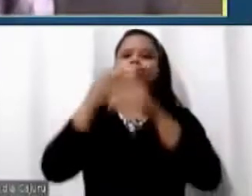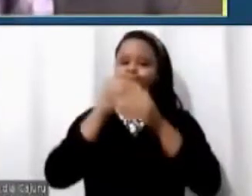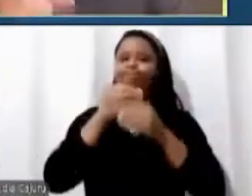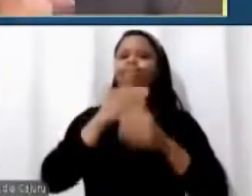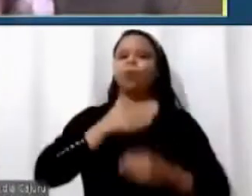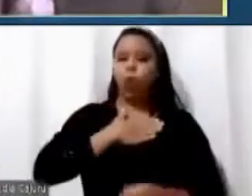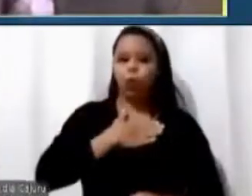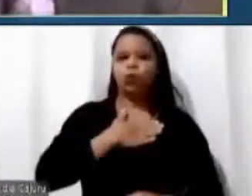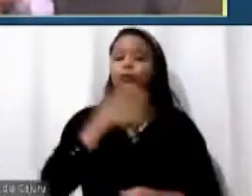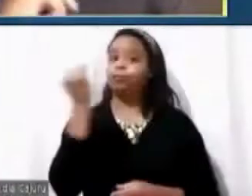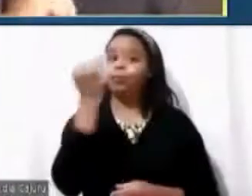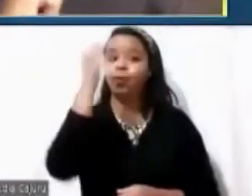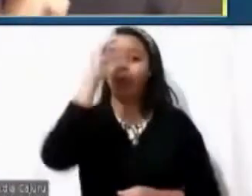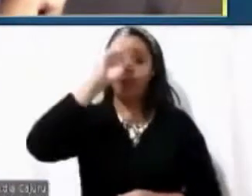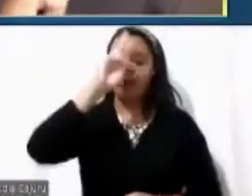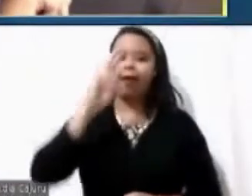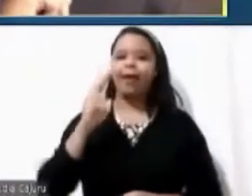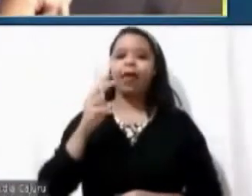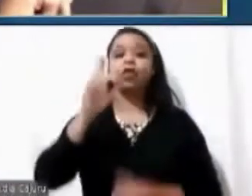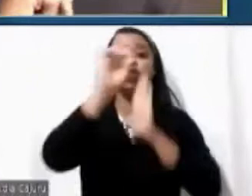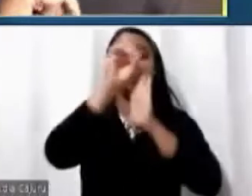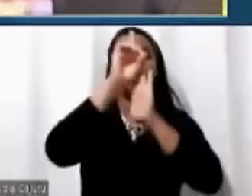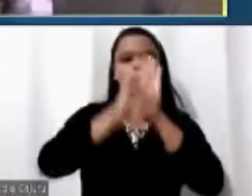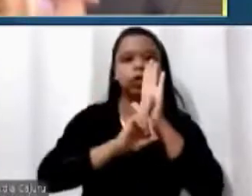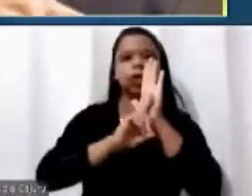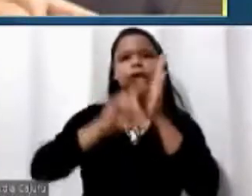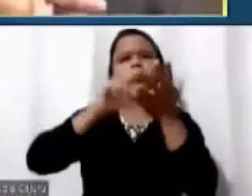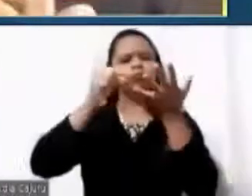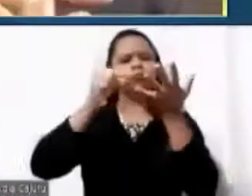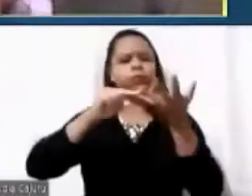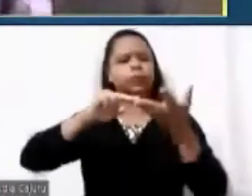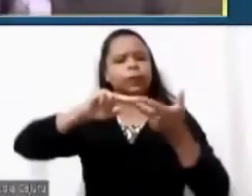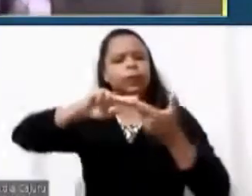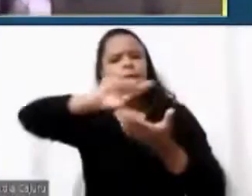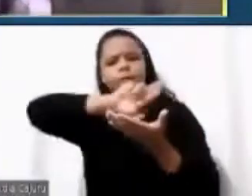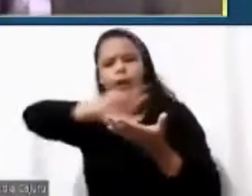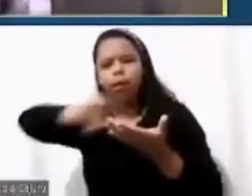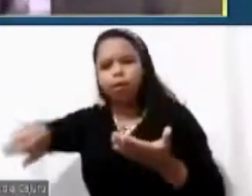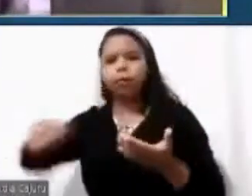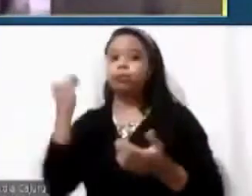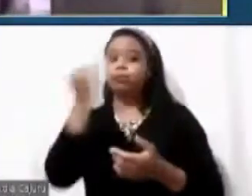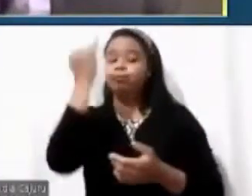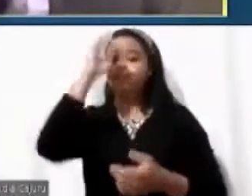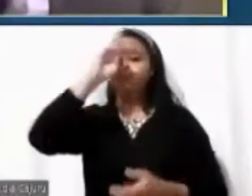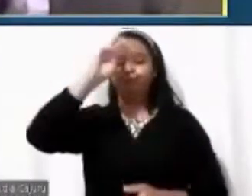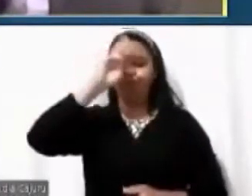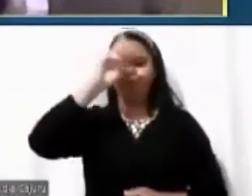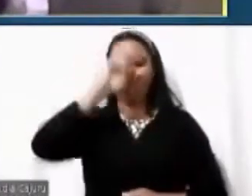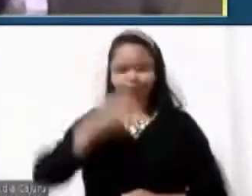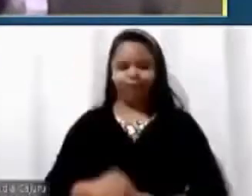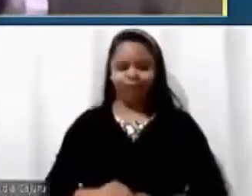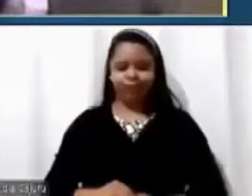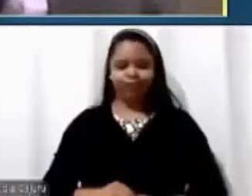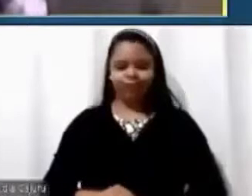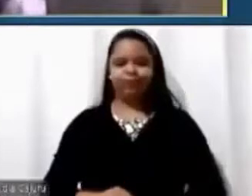há algo muito positivo na relação médico-paciente. E também vai estar de acordo se as diretivas antecipadas